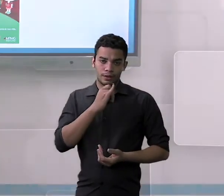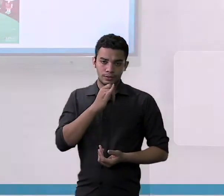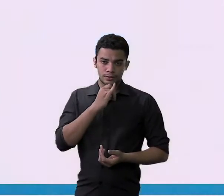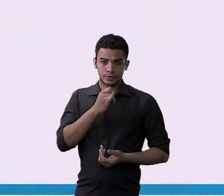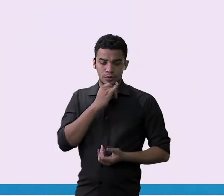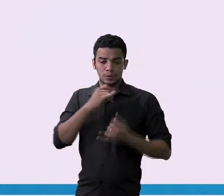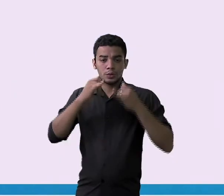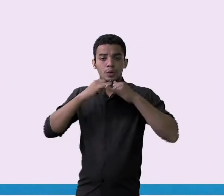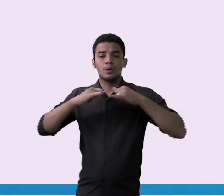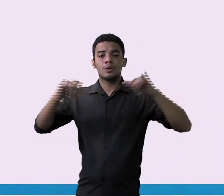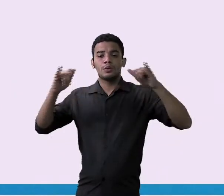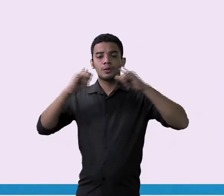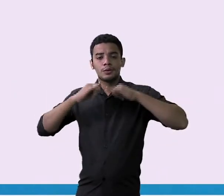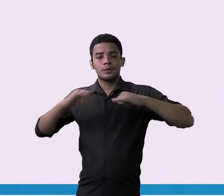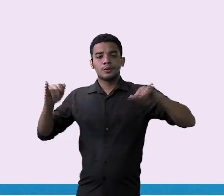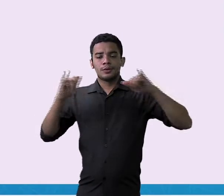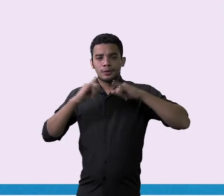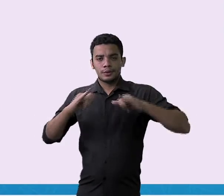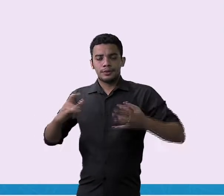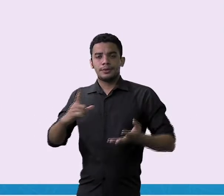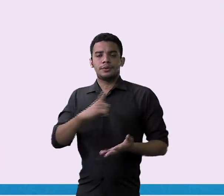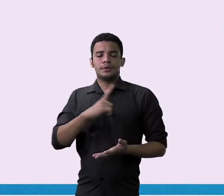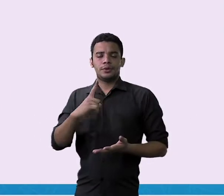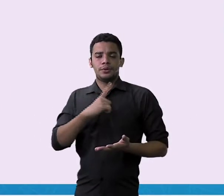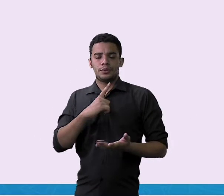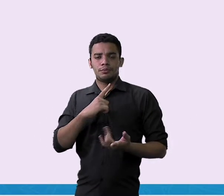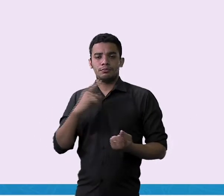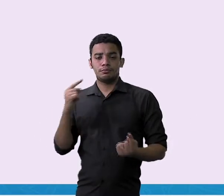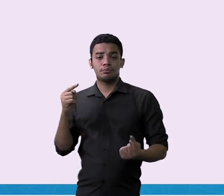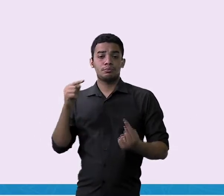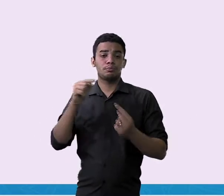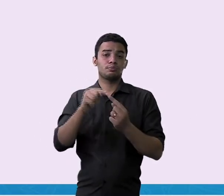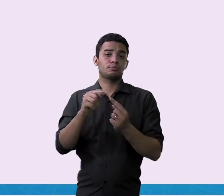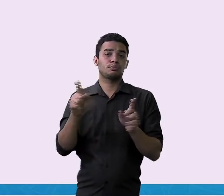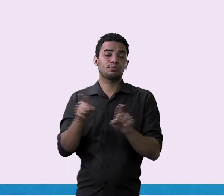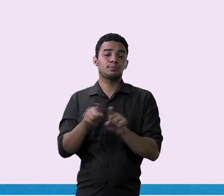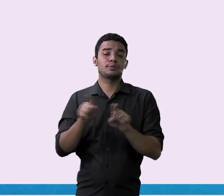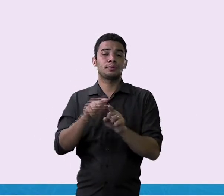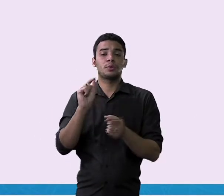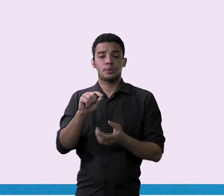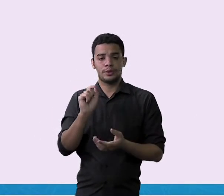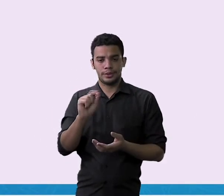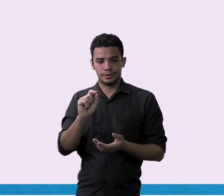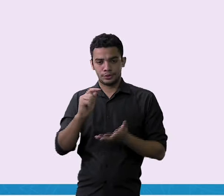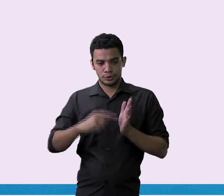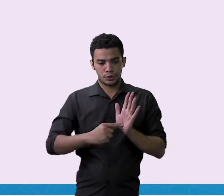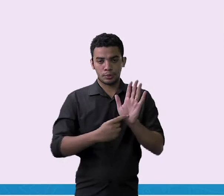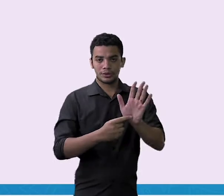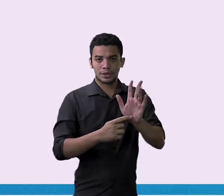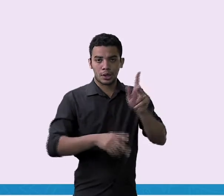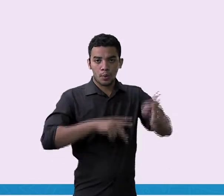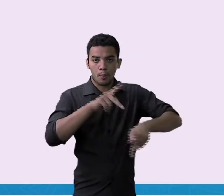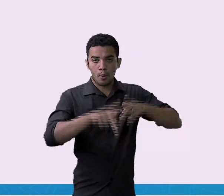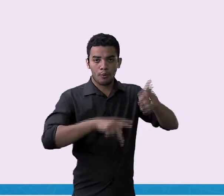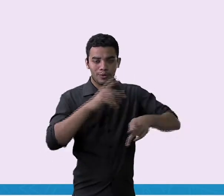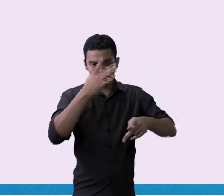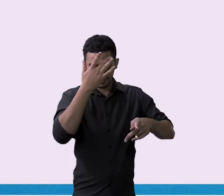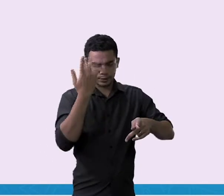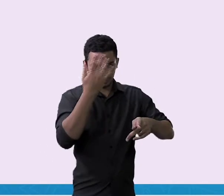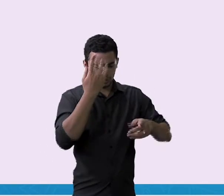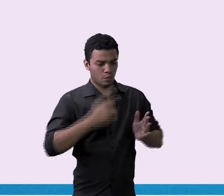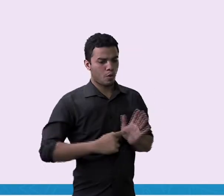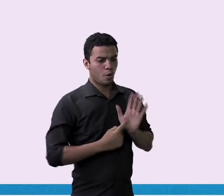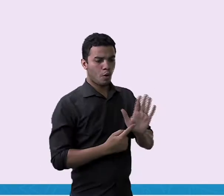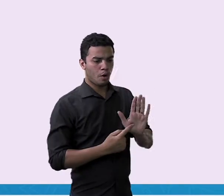que importante, eles têm a função de convencer a população a adquirir